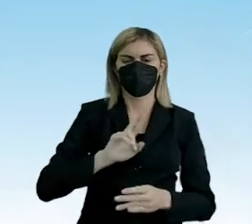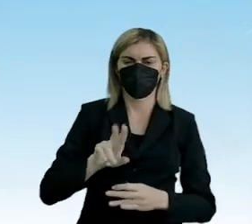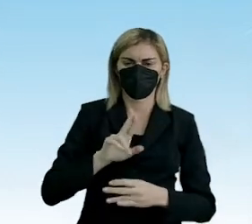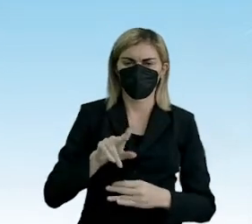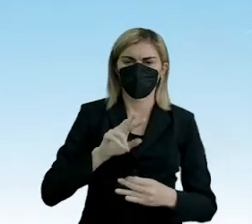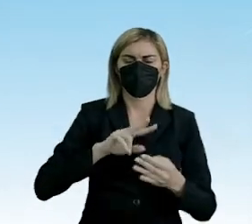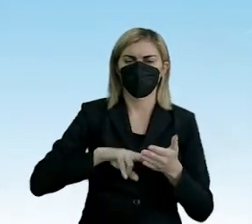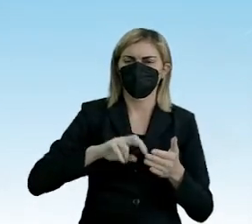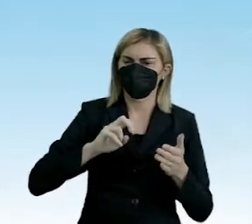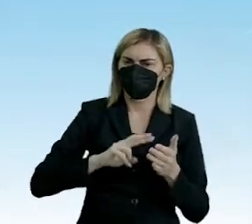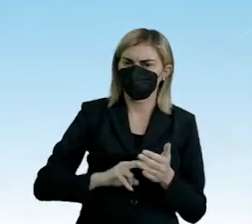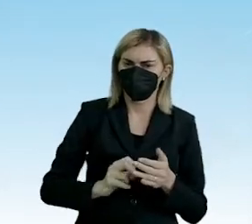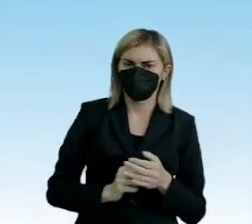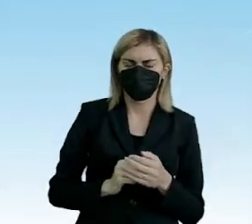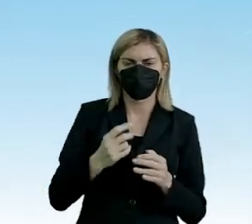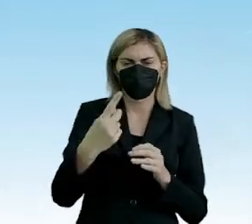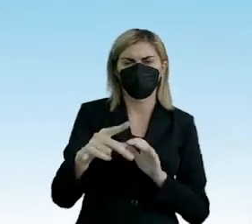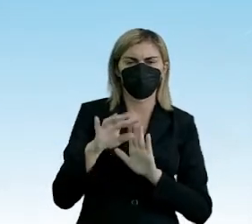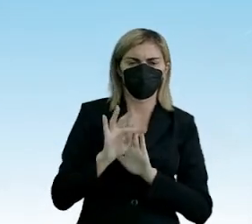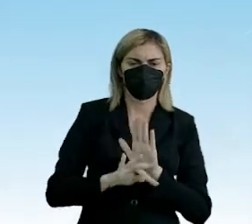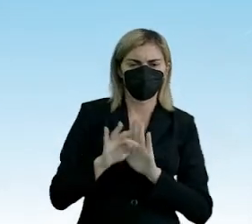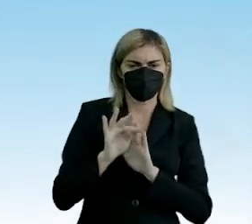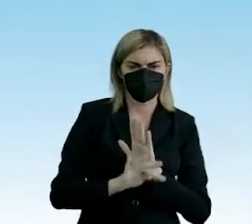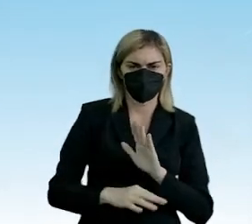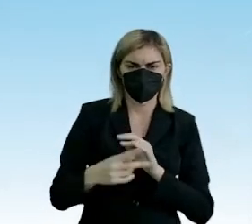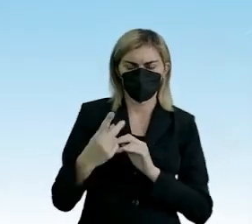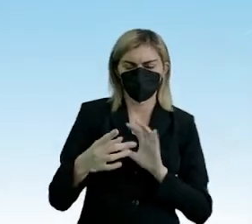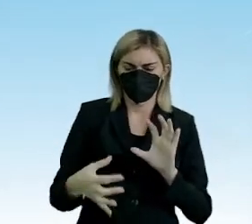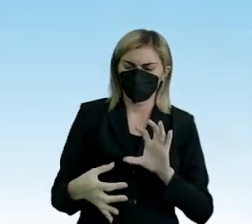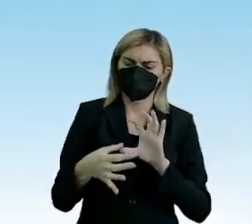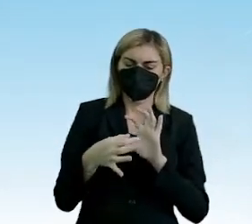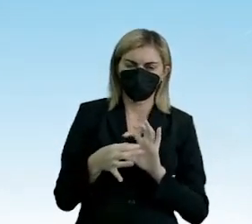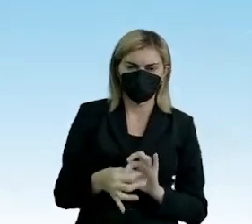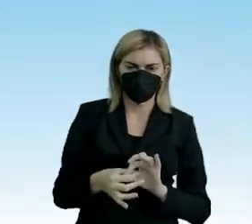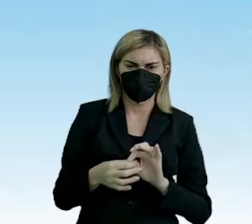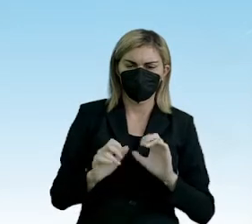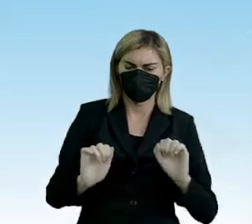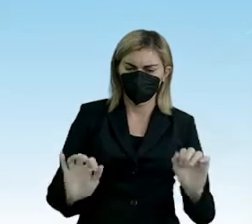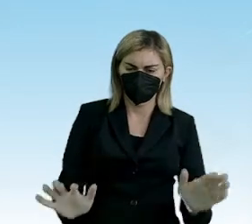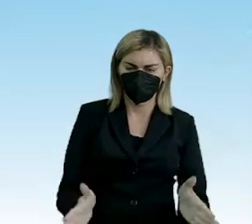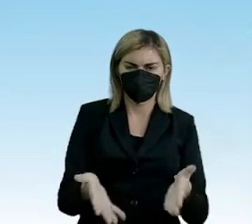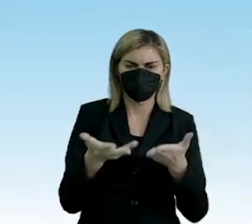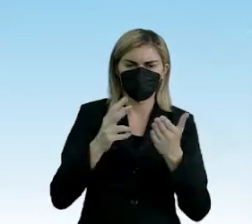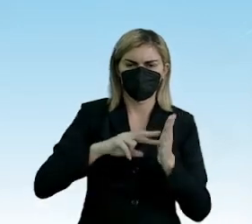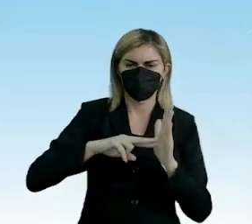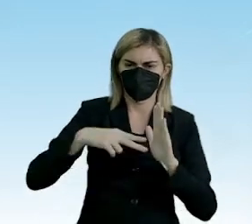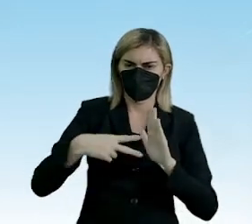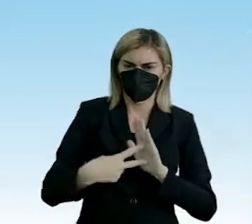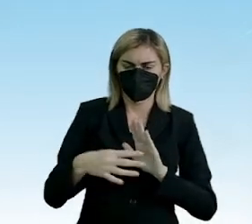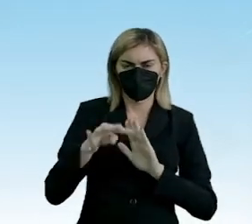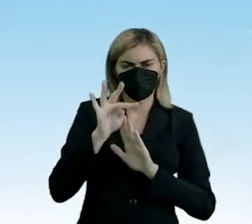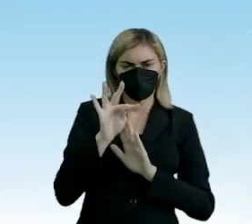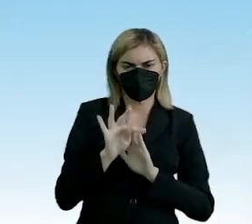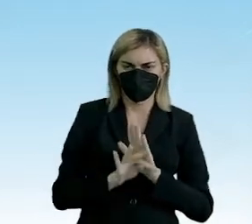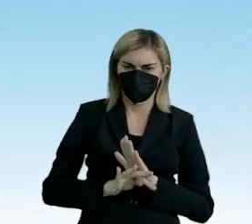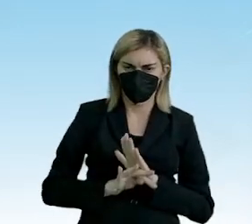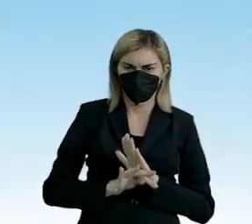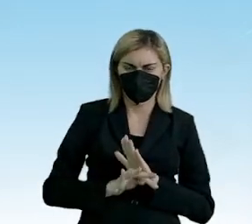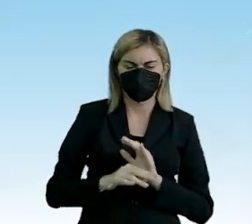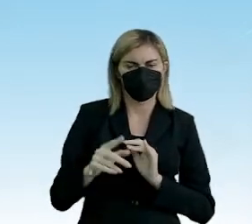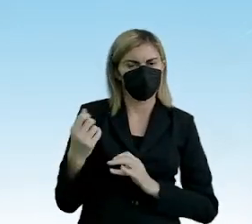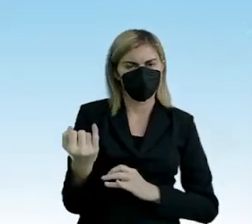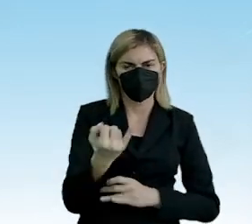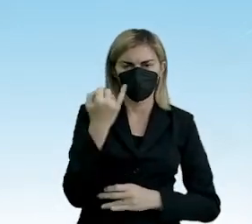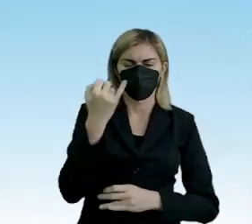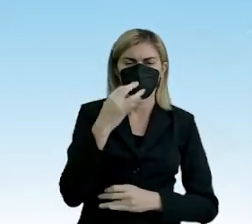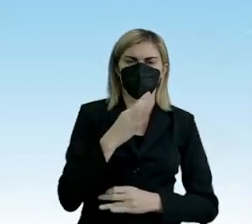a não verbal. E esses textos, com essa junção, eles provocam um sentido no texto. E é isso que é